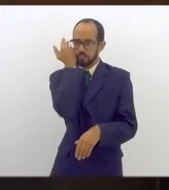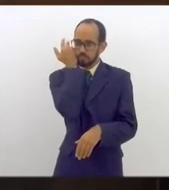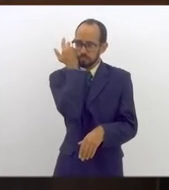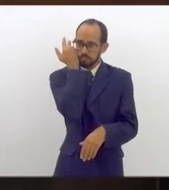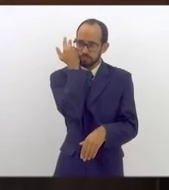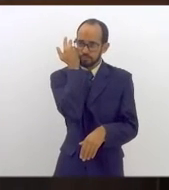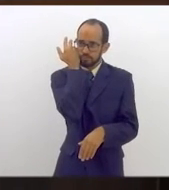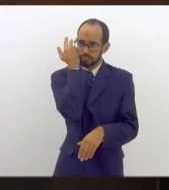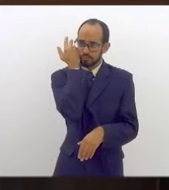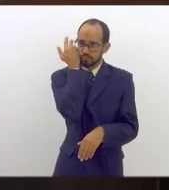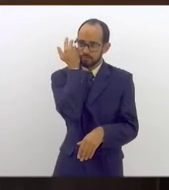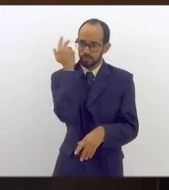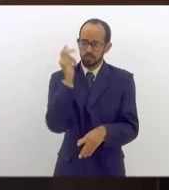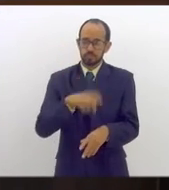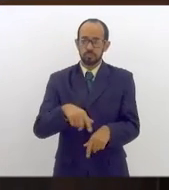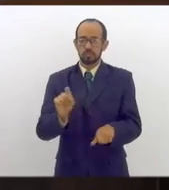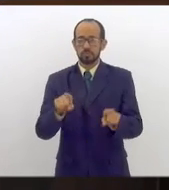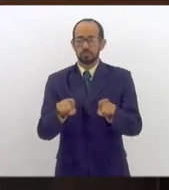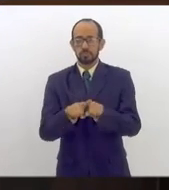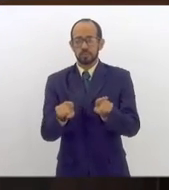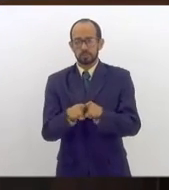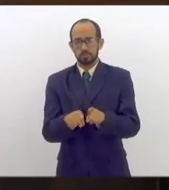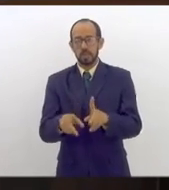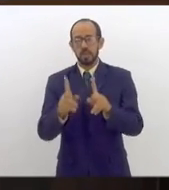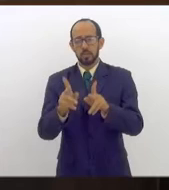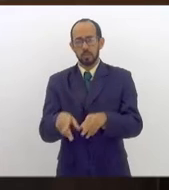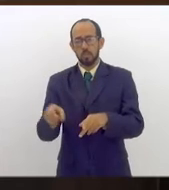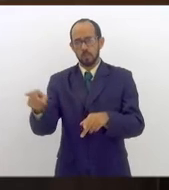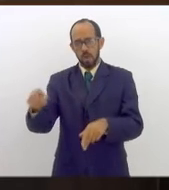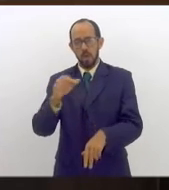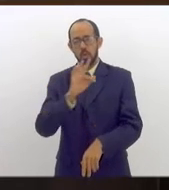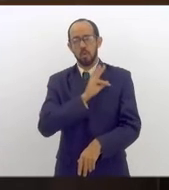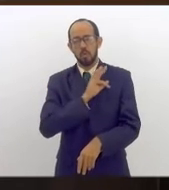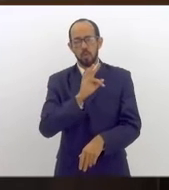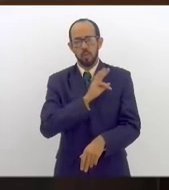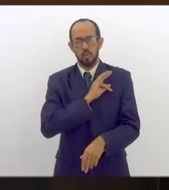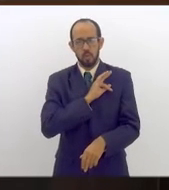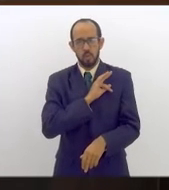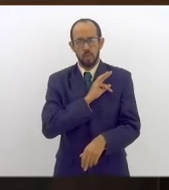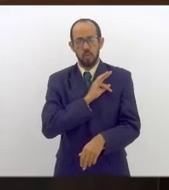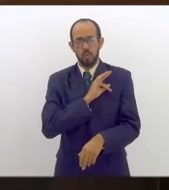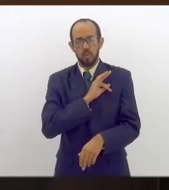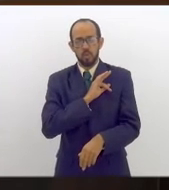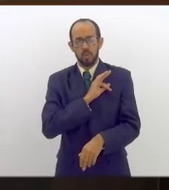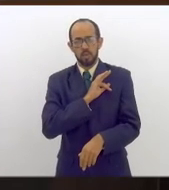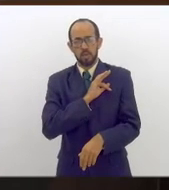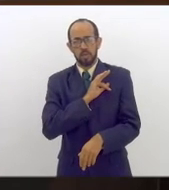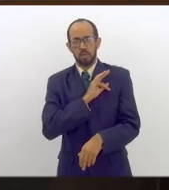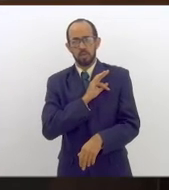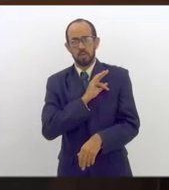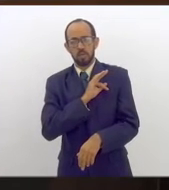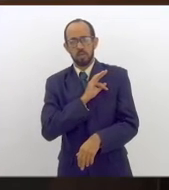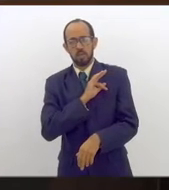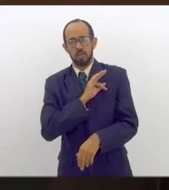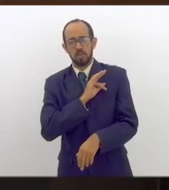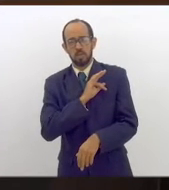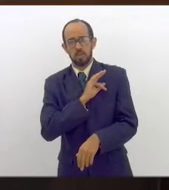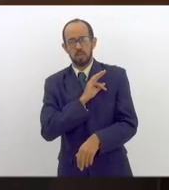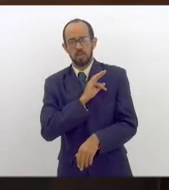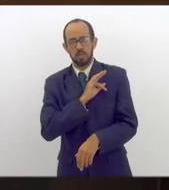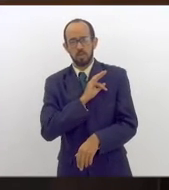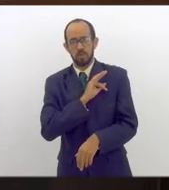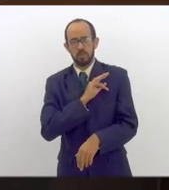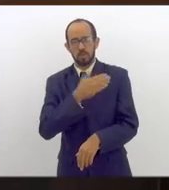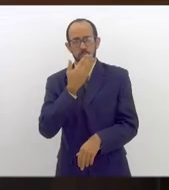Coelho, consoante a exposição feita pela nobre deputada Marta Rocha, eu